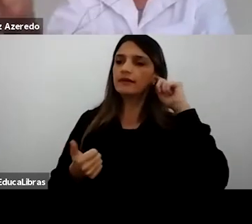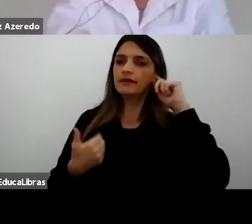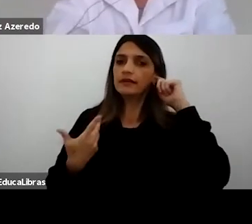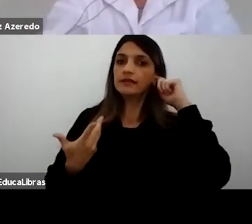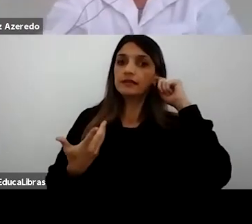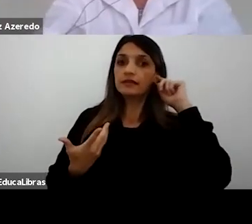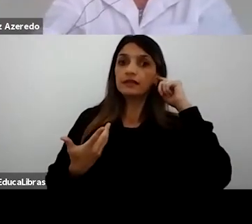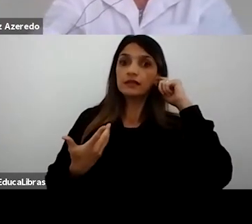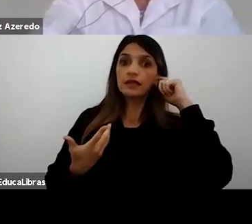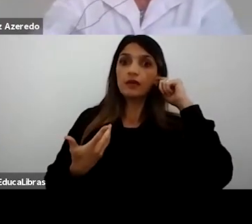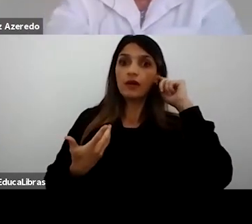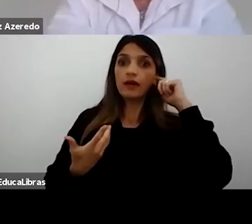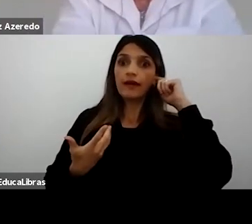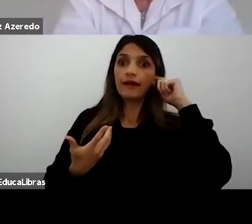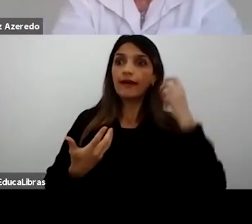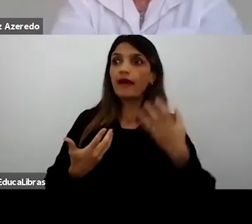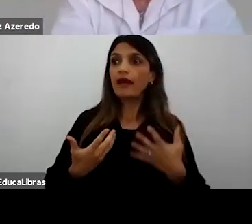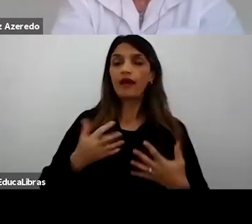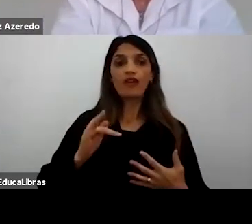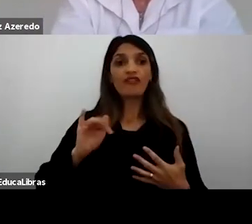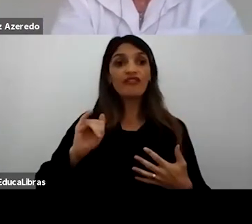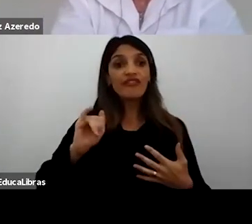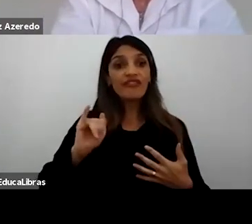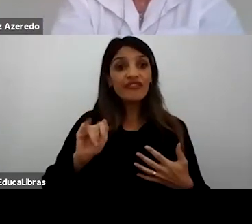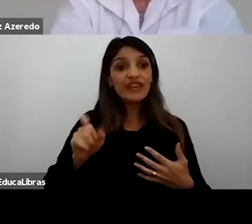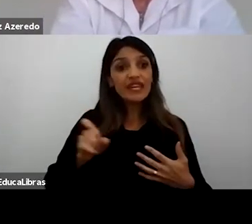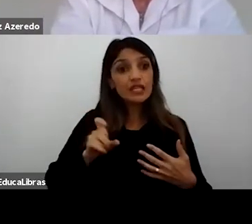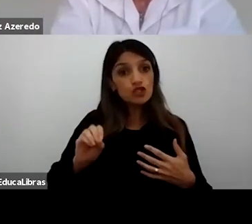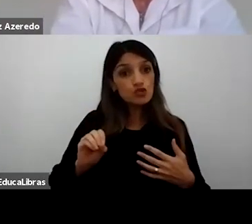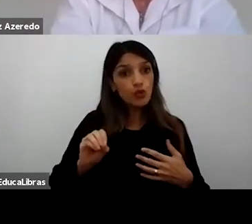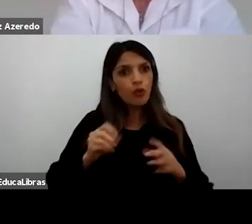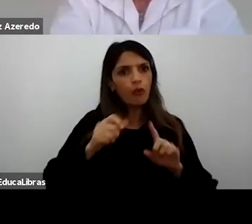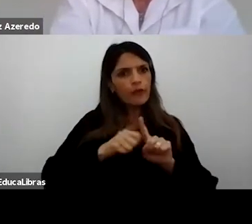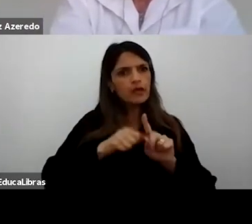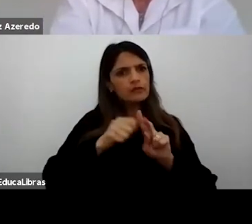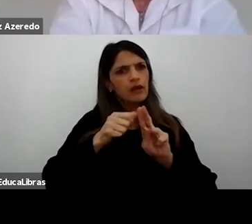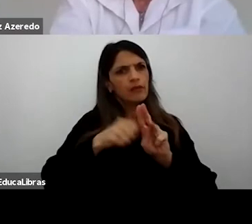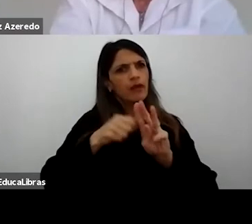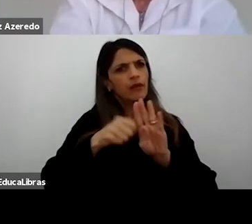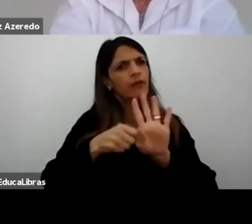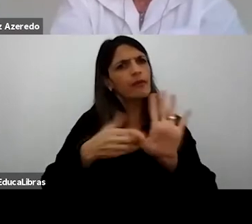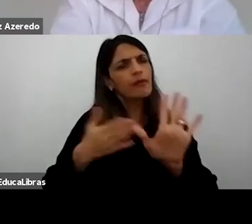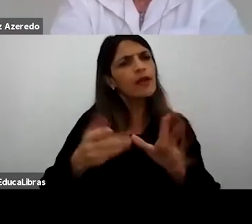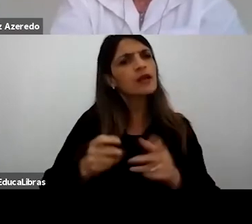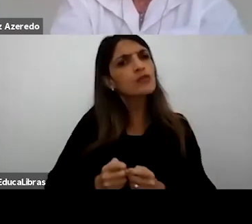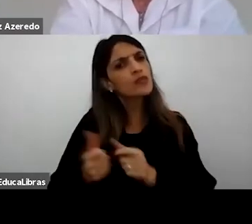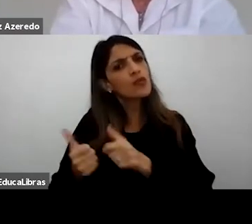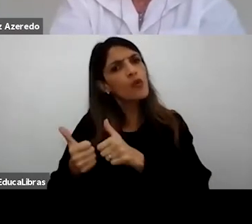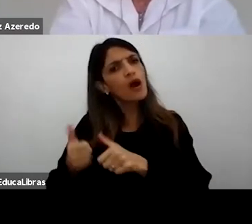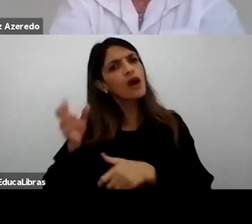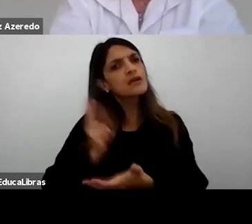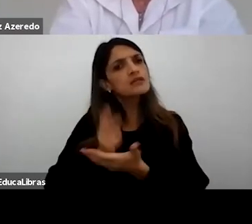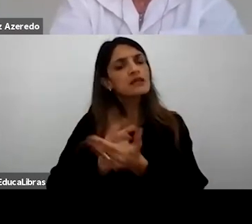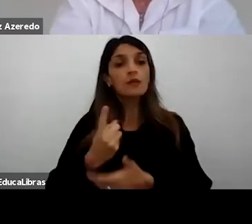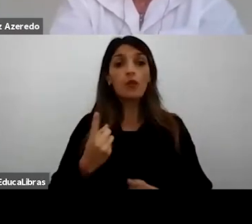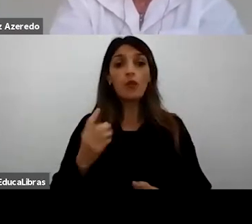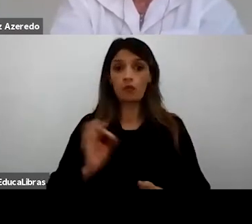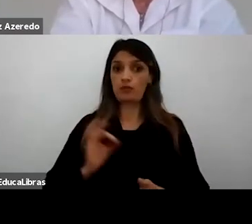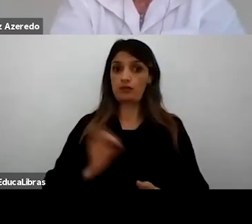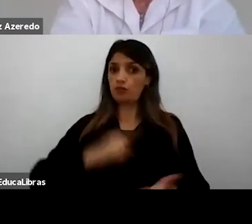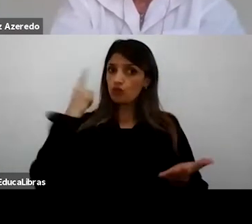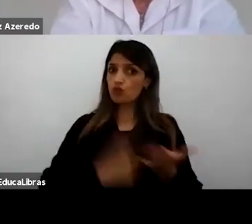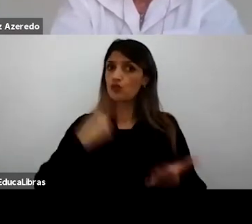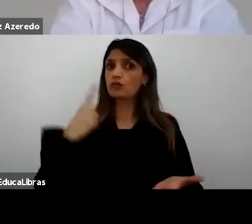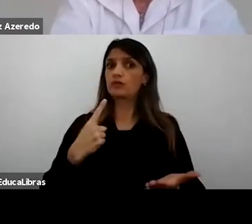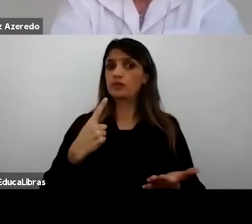contas fixas mensais, seja você uma pessoa física ou jurídica. E acho que esse no documento traz essa